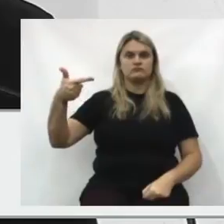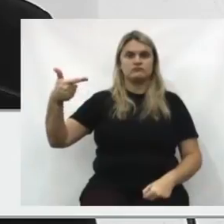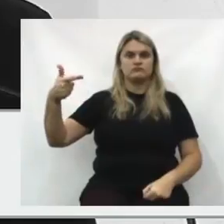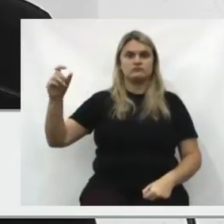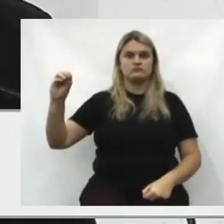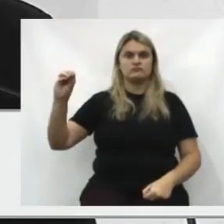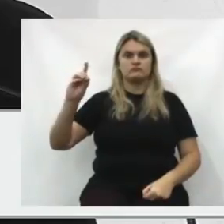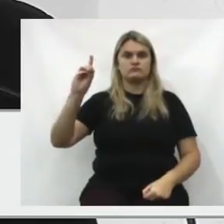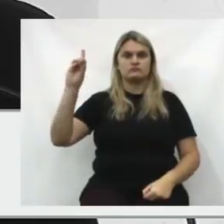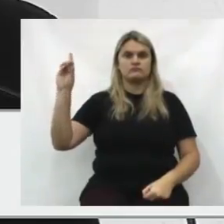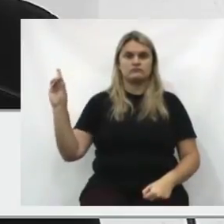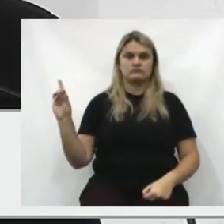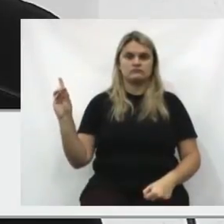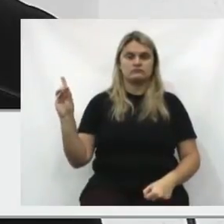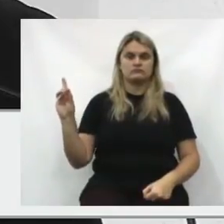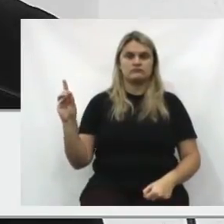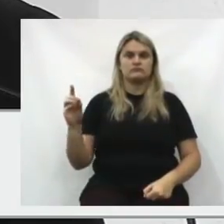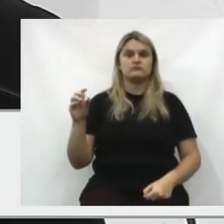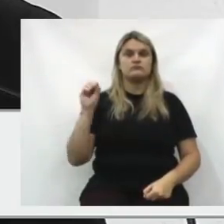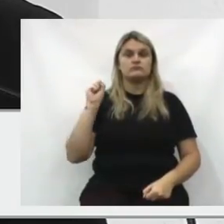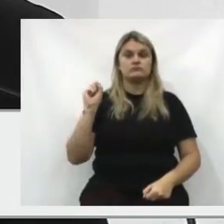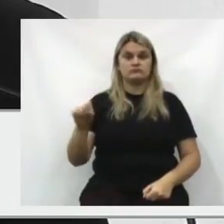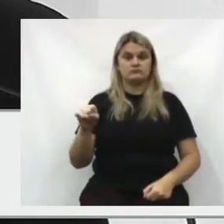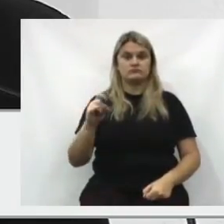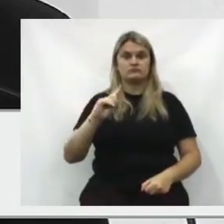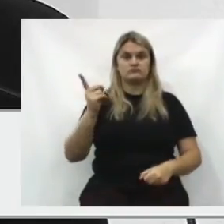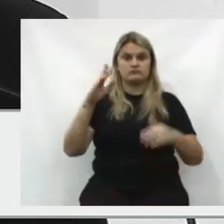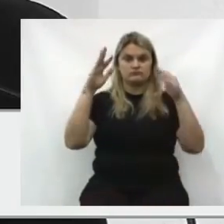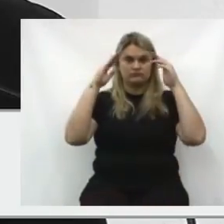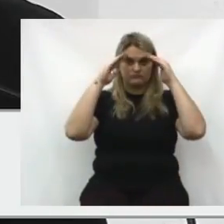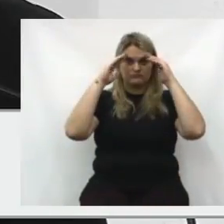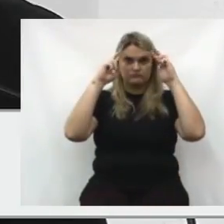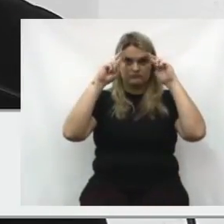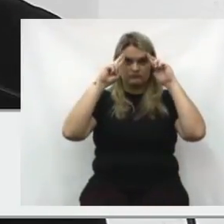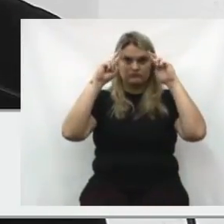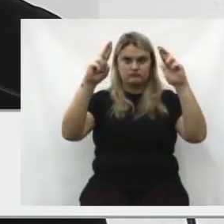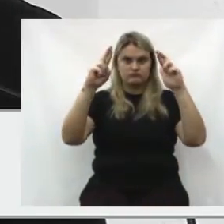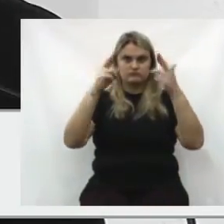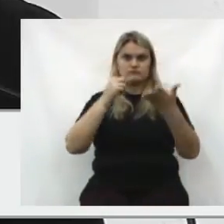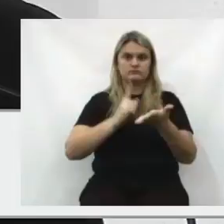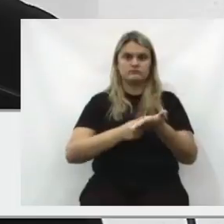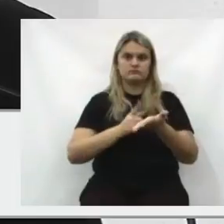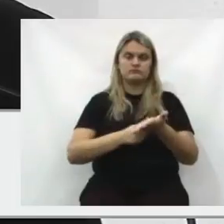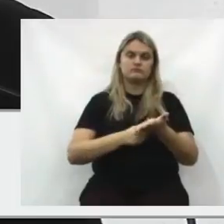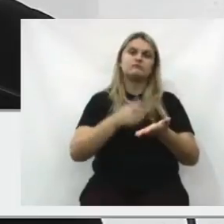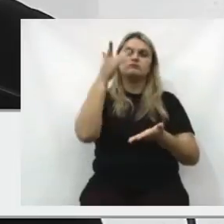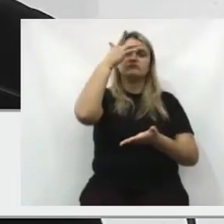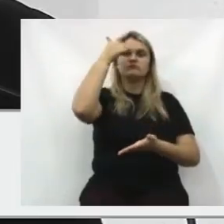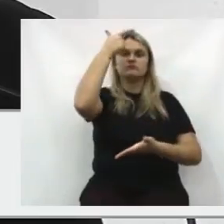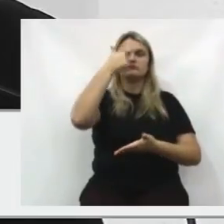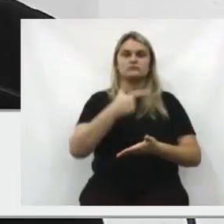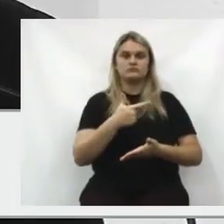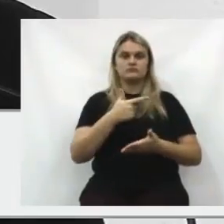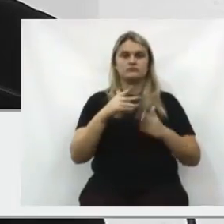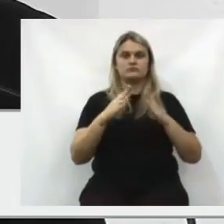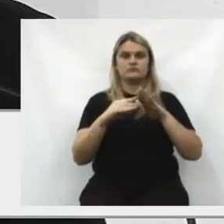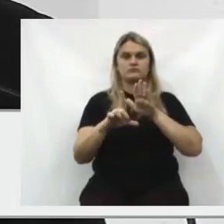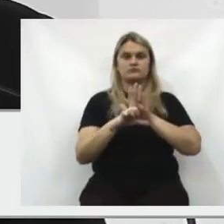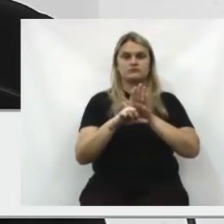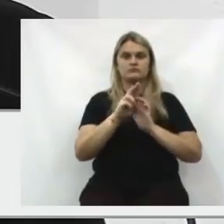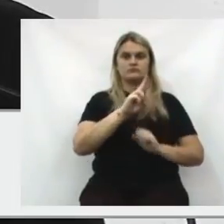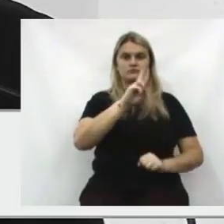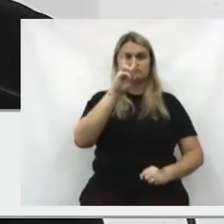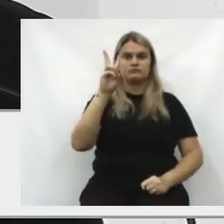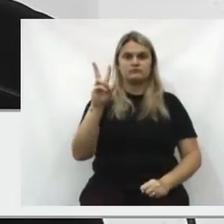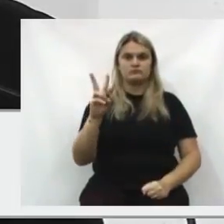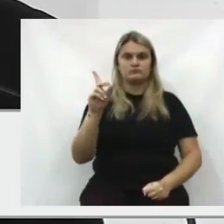no prazo de 120 dias. Em caso de descumprimento do acordo, o representante legal do